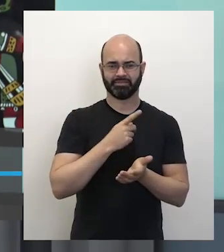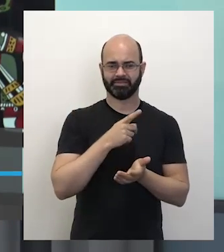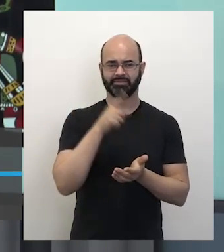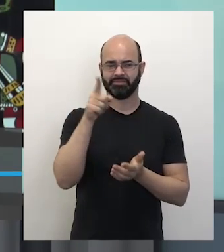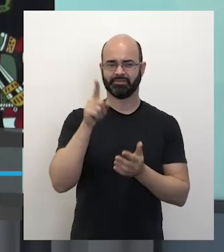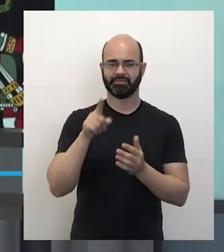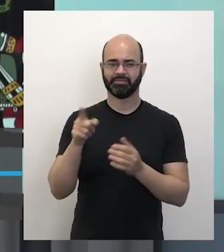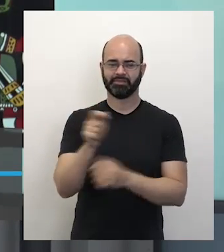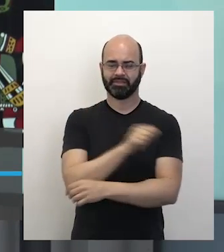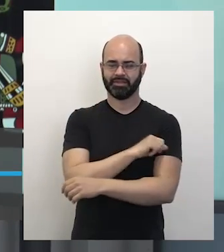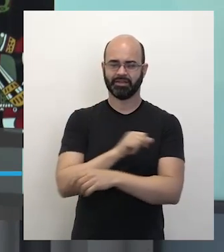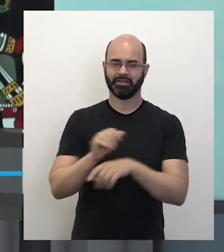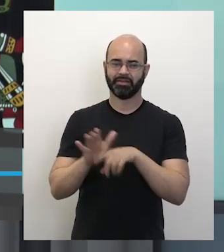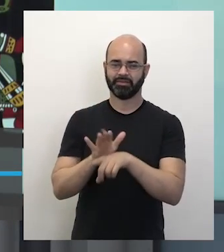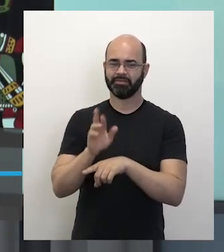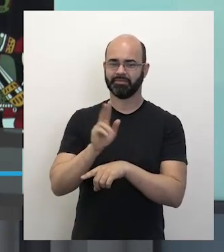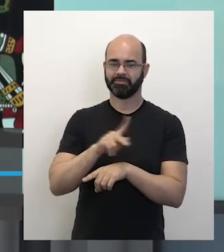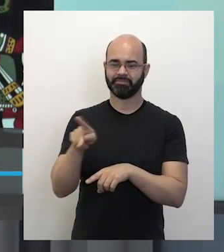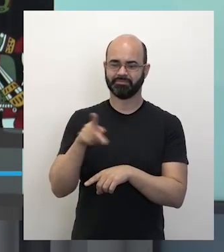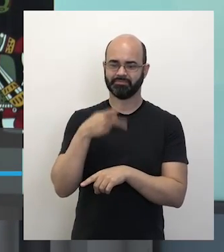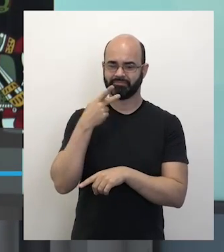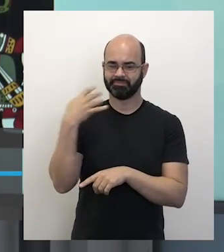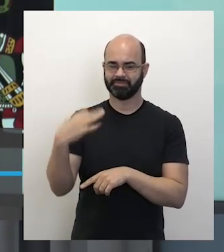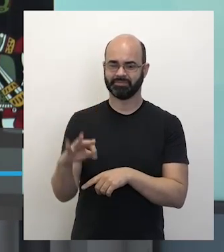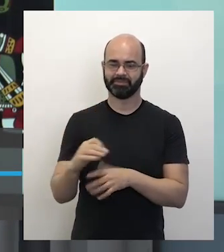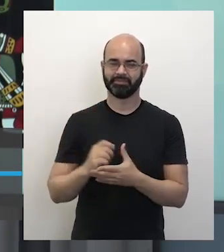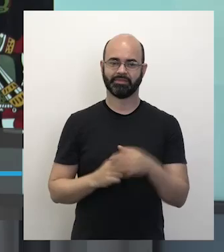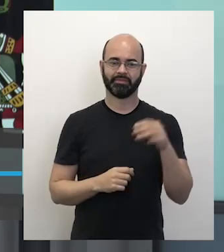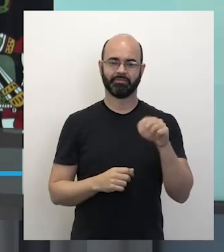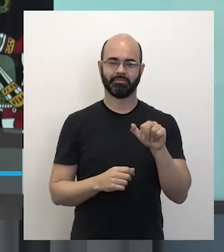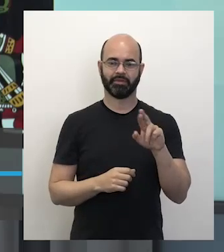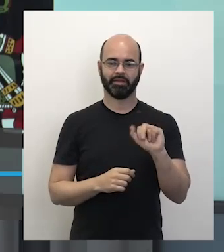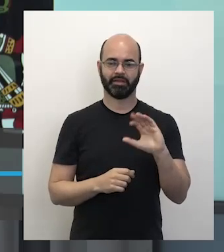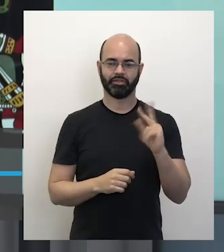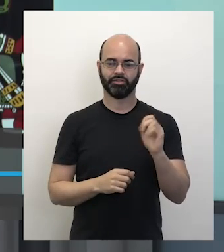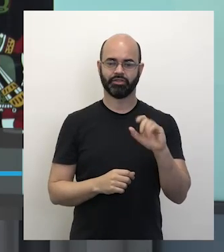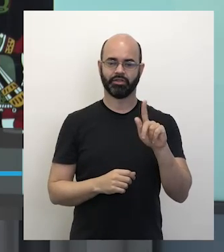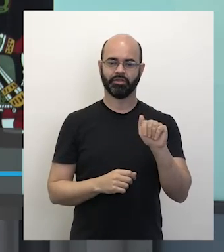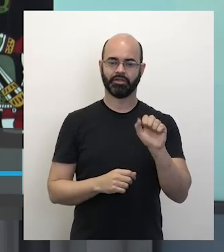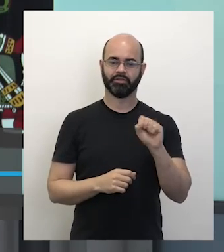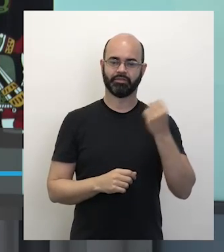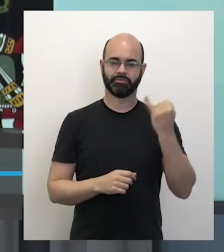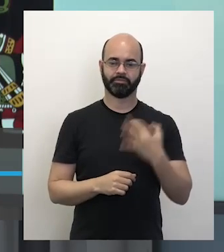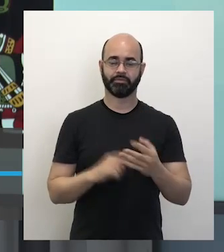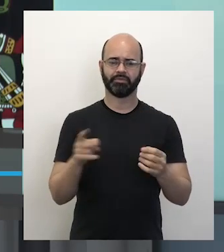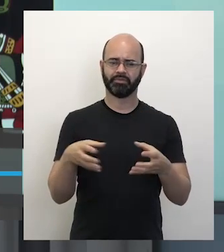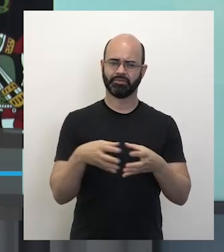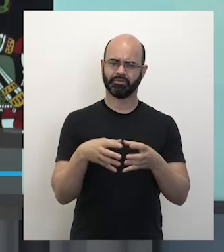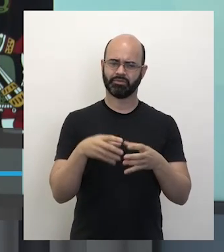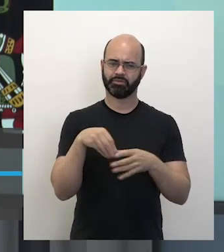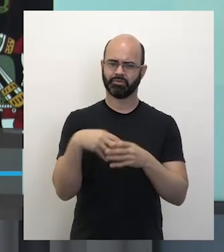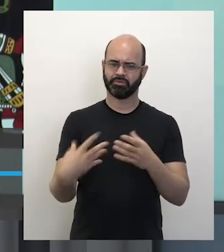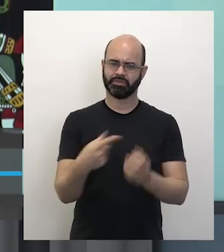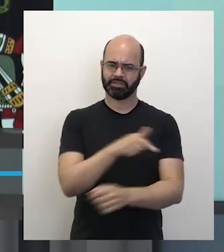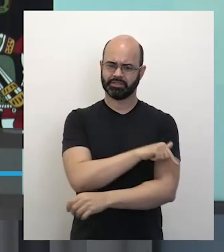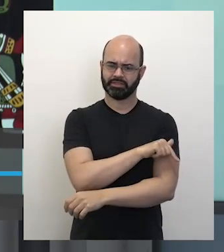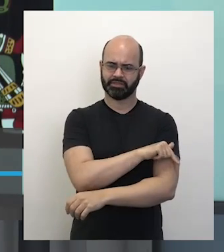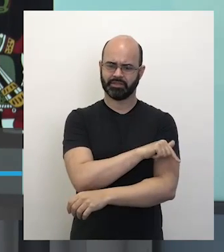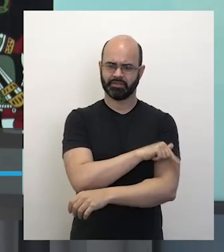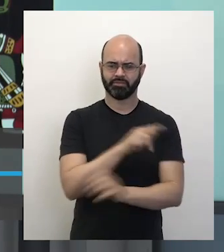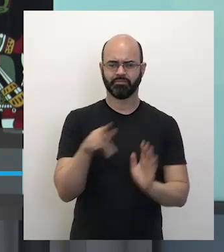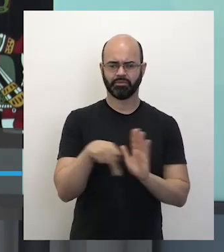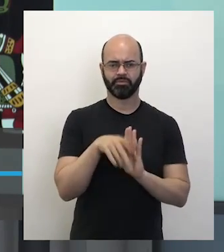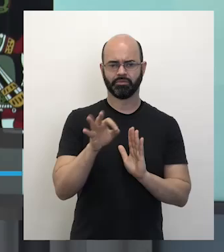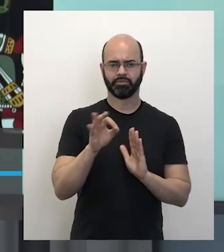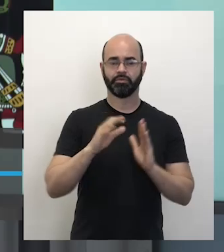seus alunos, por favor, façam a pronúncia correta. Promara Chagas. A Progeisa, esse conteúdo é do 7º ano. Progeisa, eu vou colocar novamente na tela